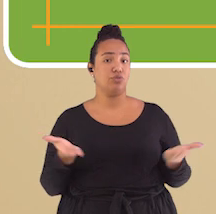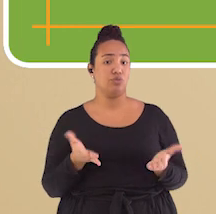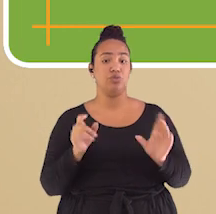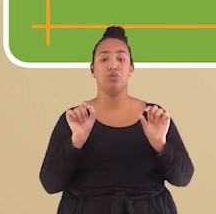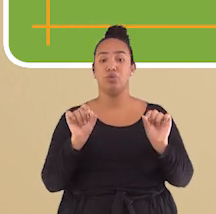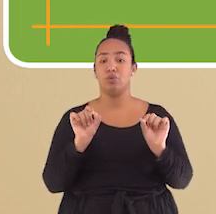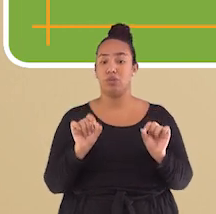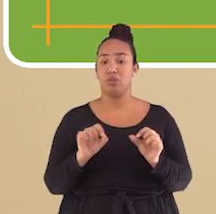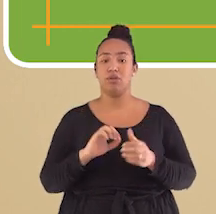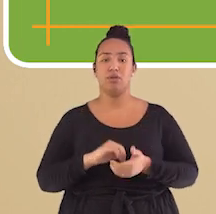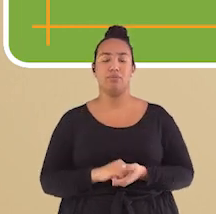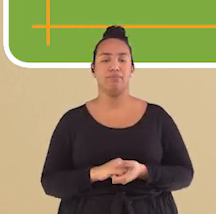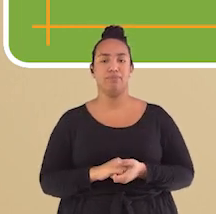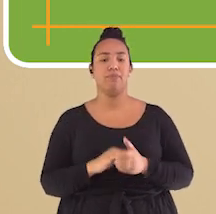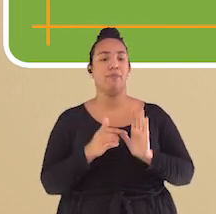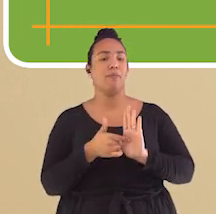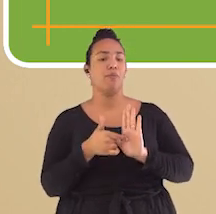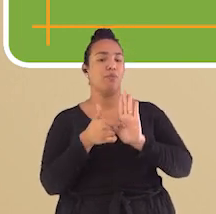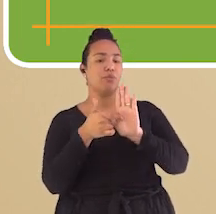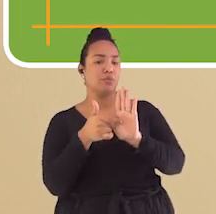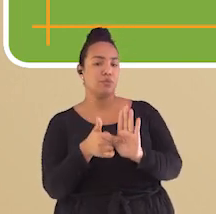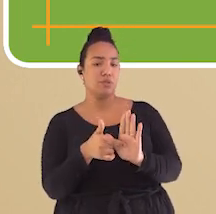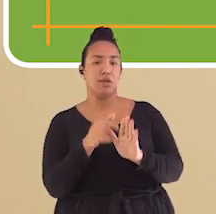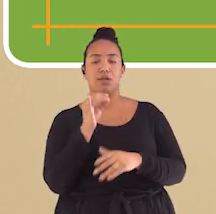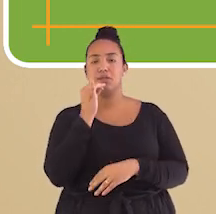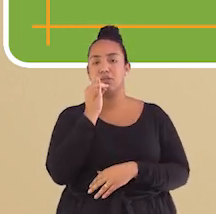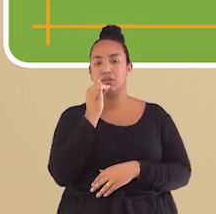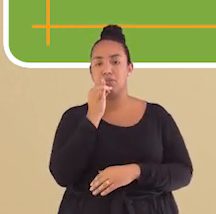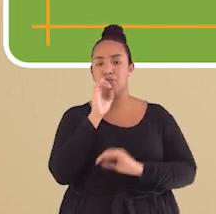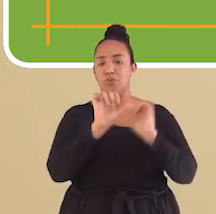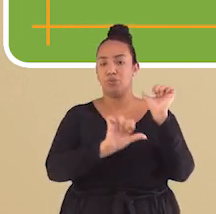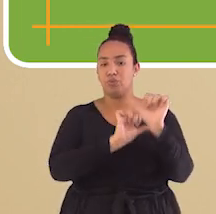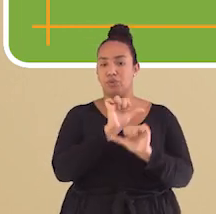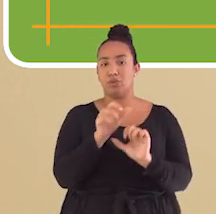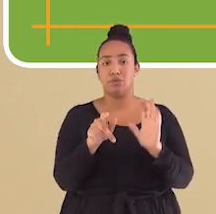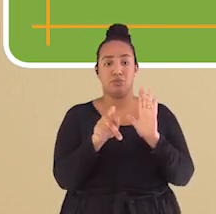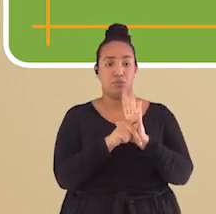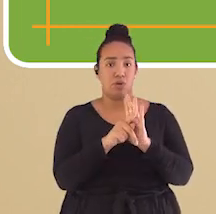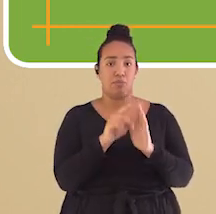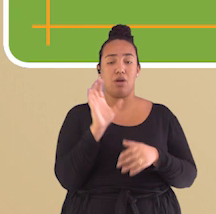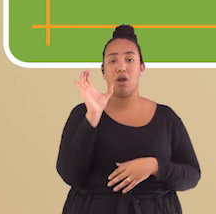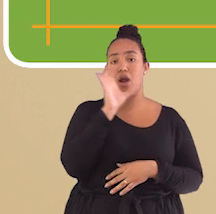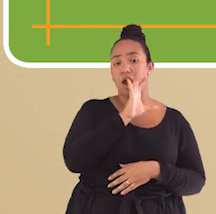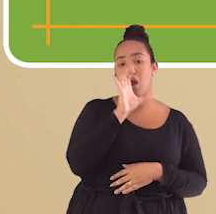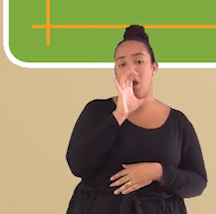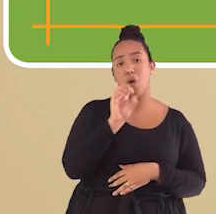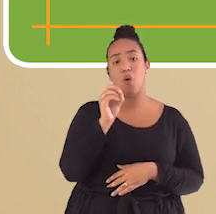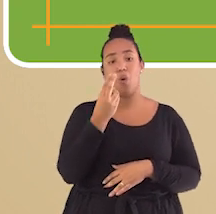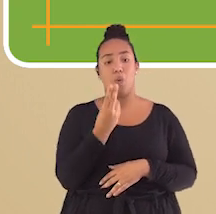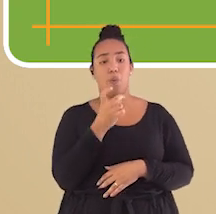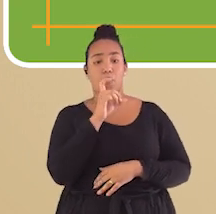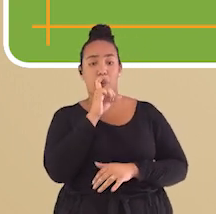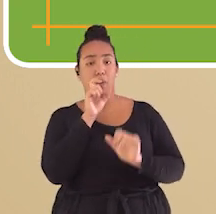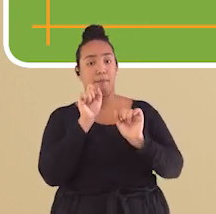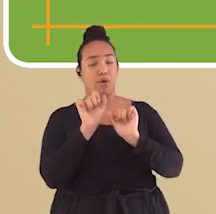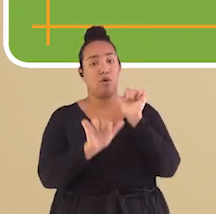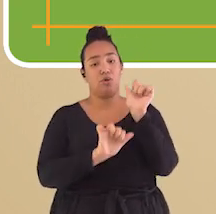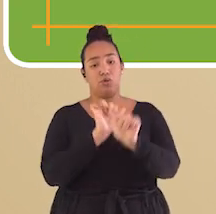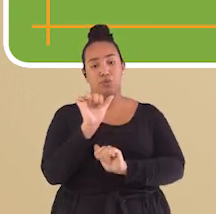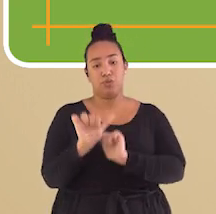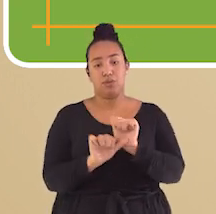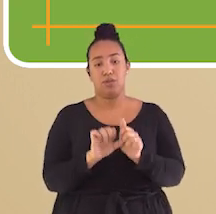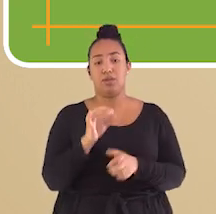hoje busca concluir que algumas mudanças causadas por aquecimento ou resfriamento são